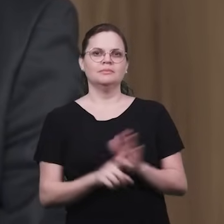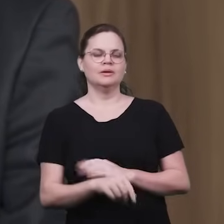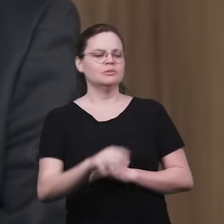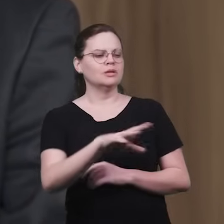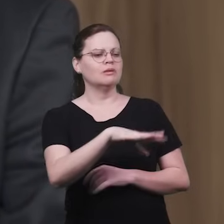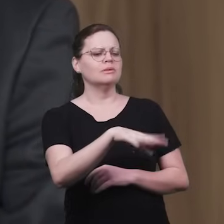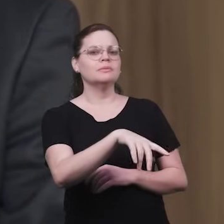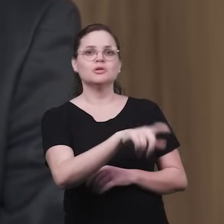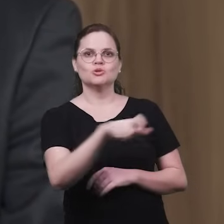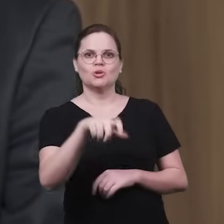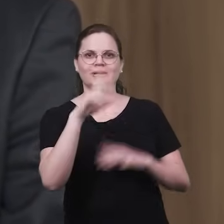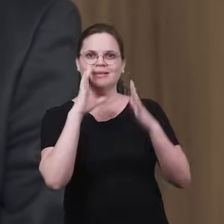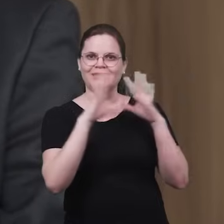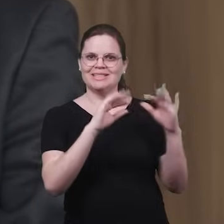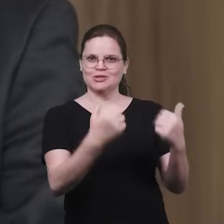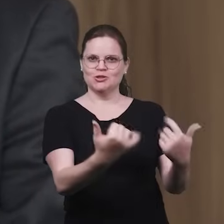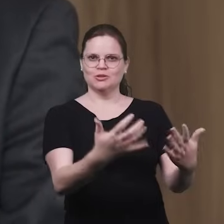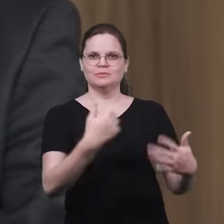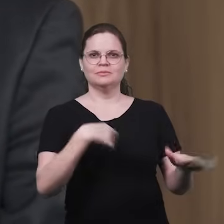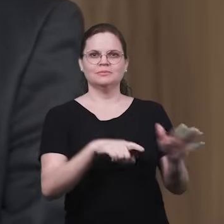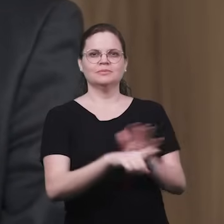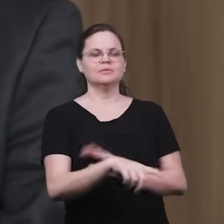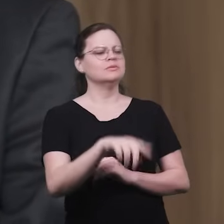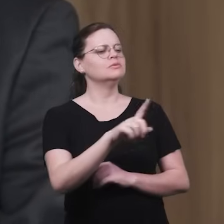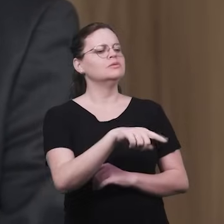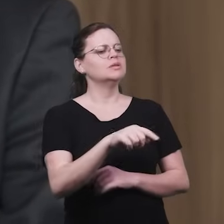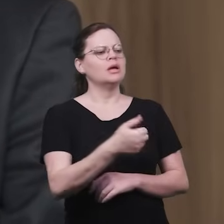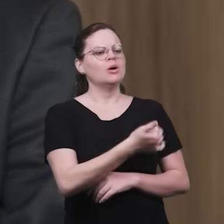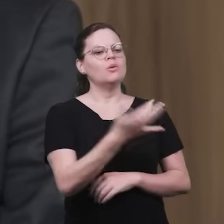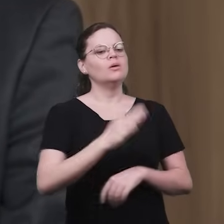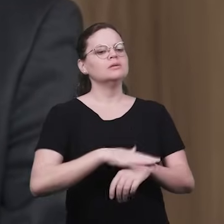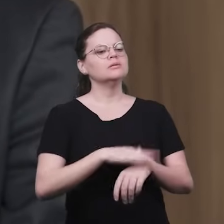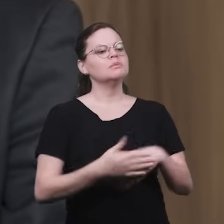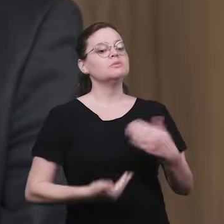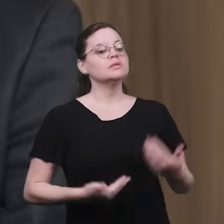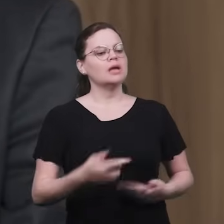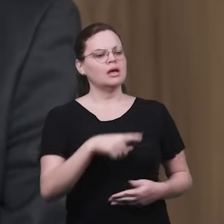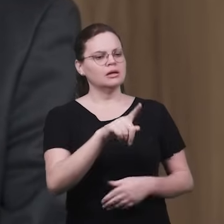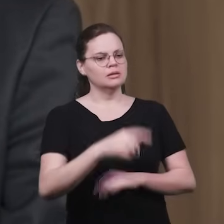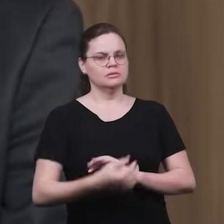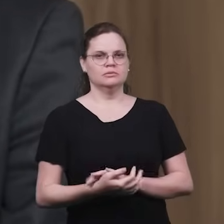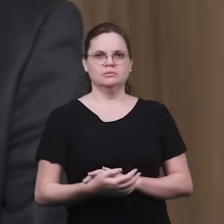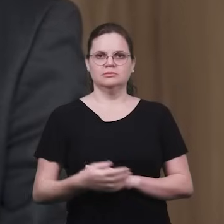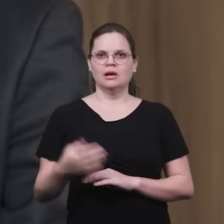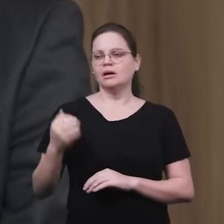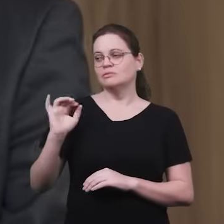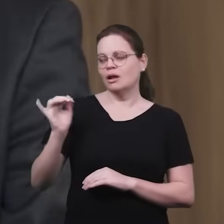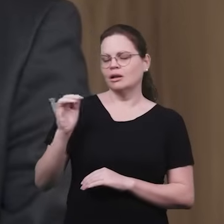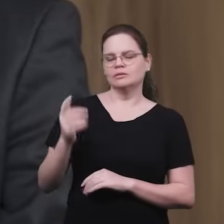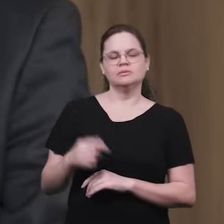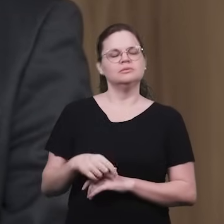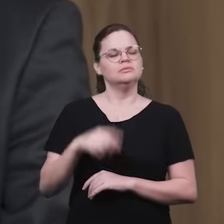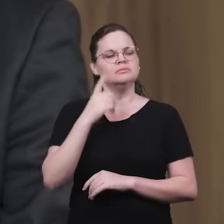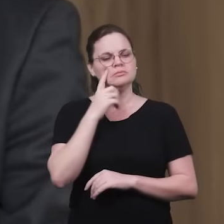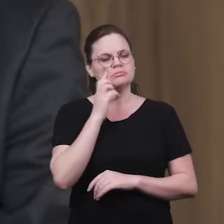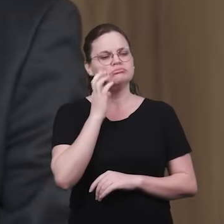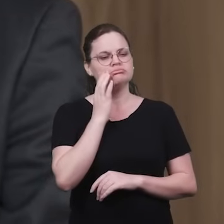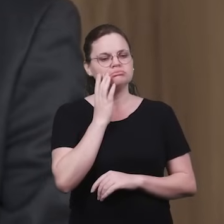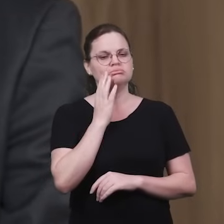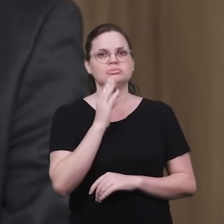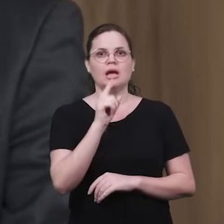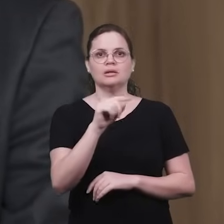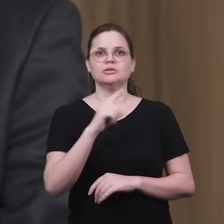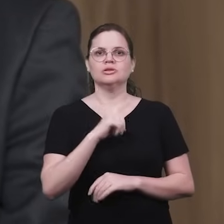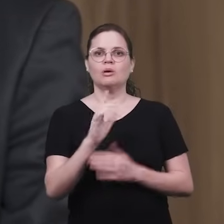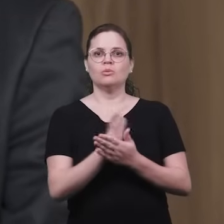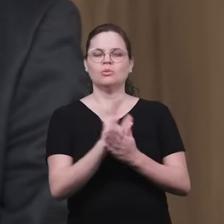estava assistindo ali no Manaim: quantos anos você é servo? Aí a pessoa falava, aí ele citava ali algum conteúdo da aula, até